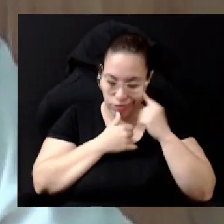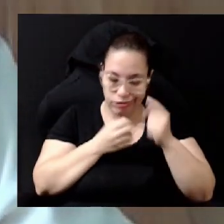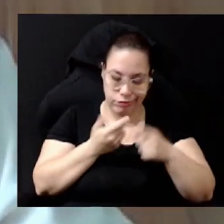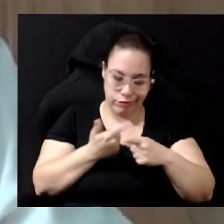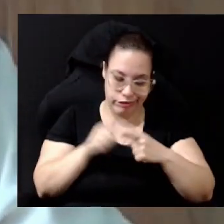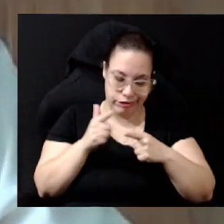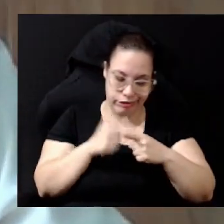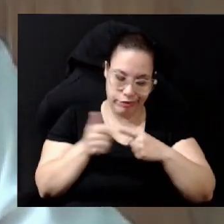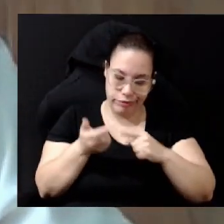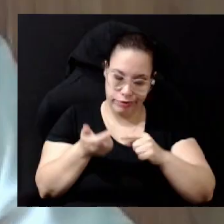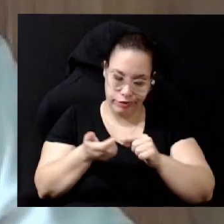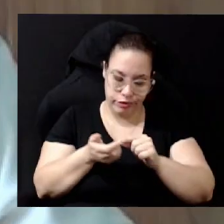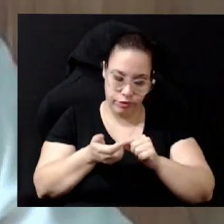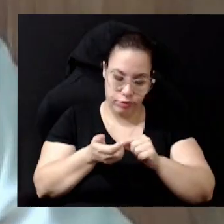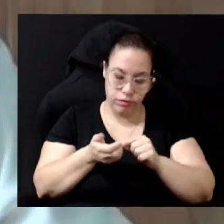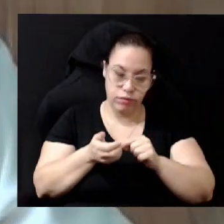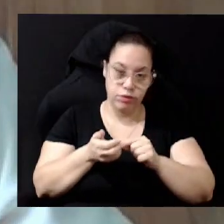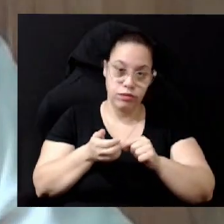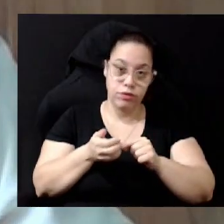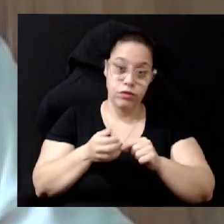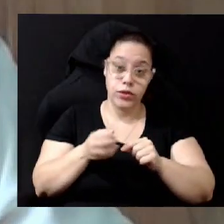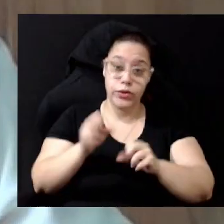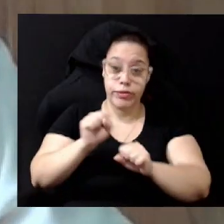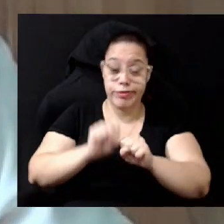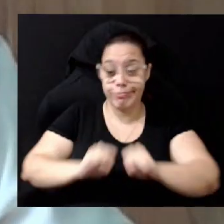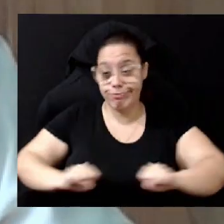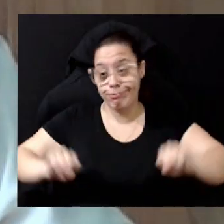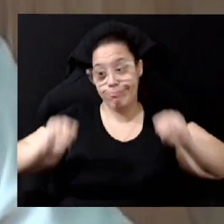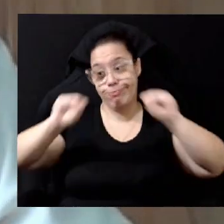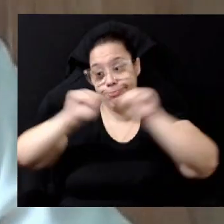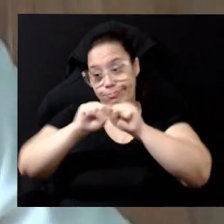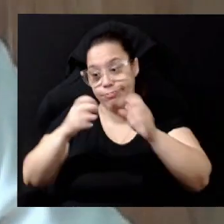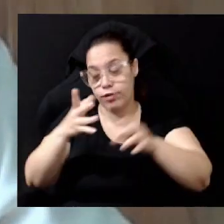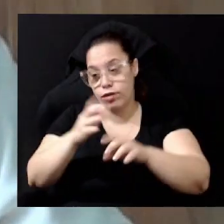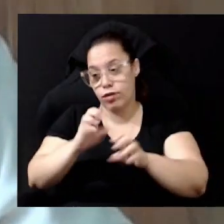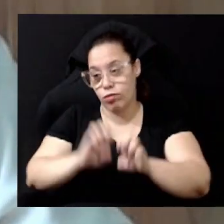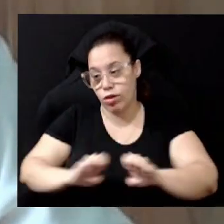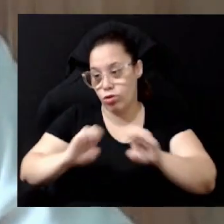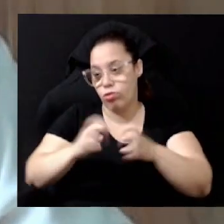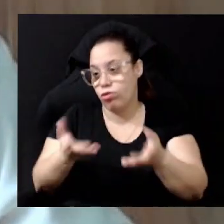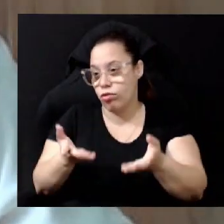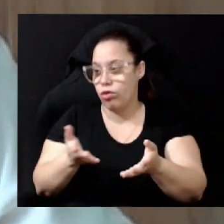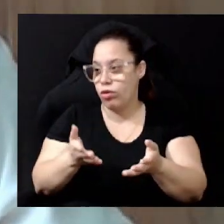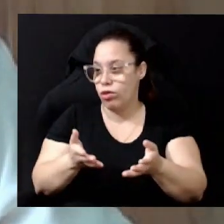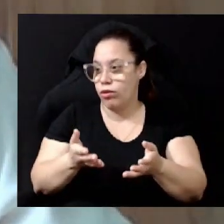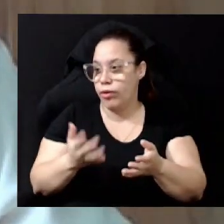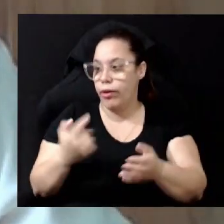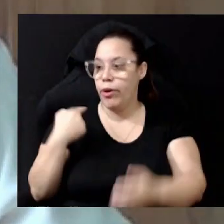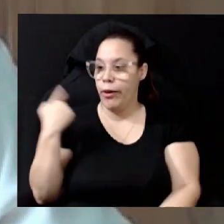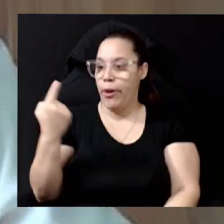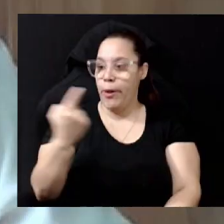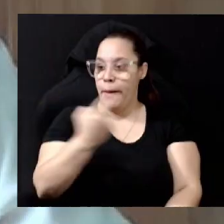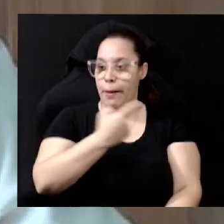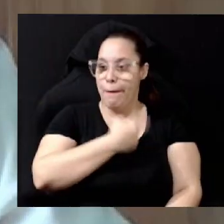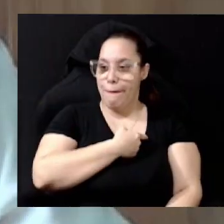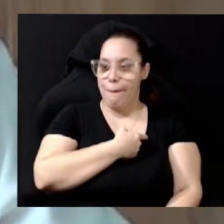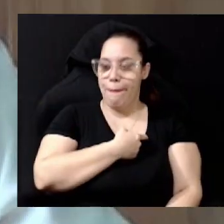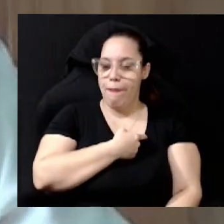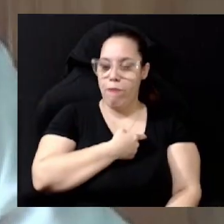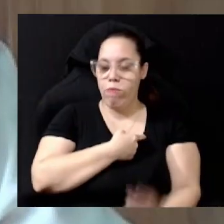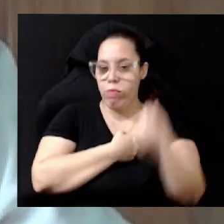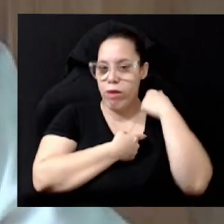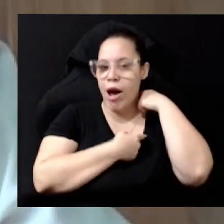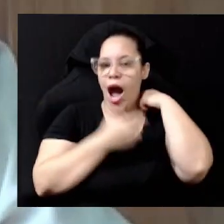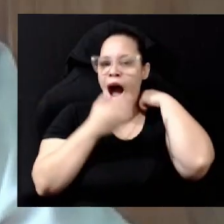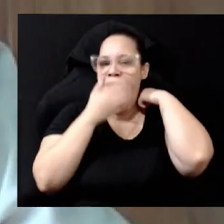o nosso problema, ele vem de um sistema, né? Ele vem de uma estrutura. Então, se todo mundo,